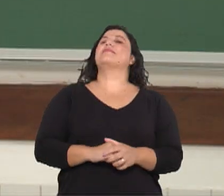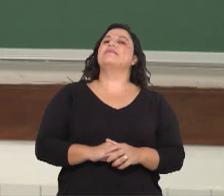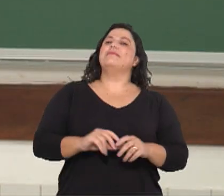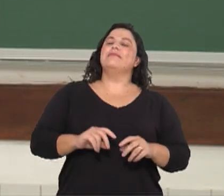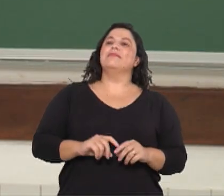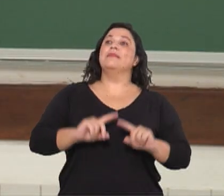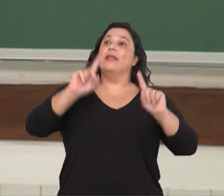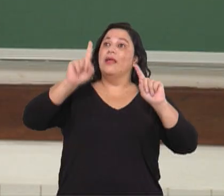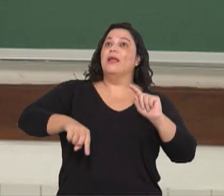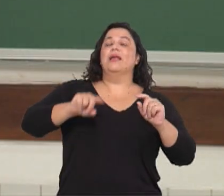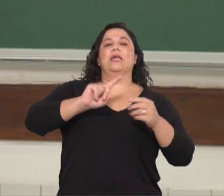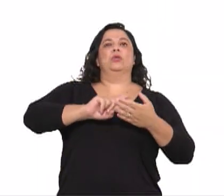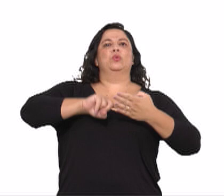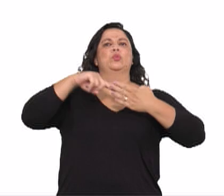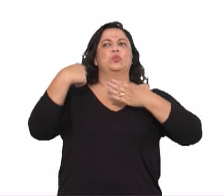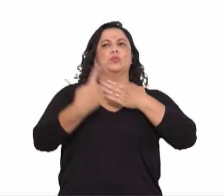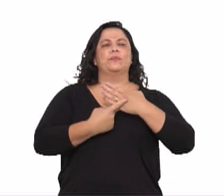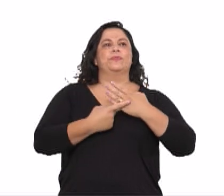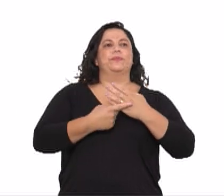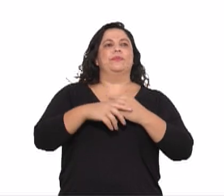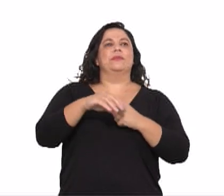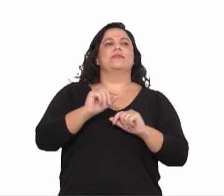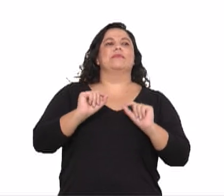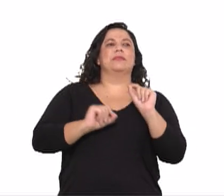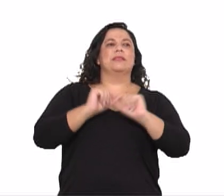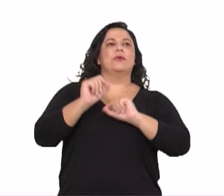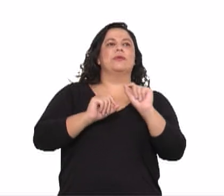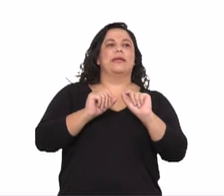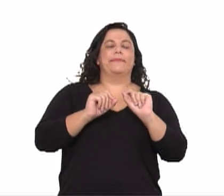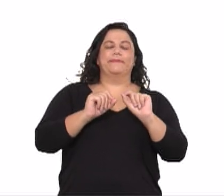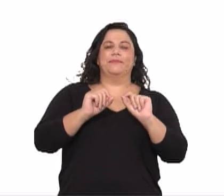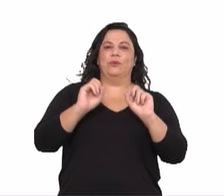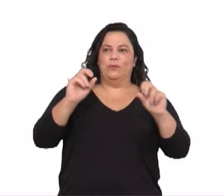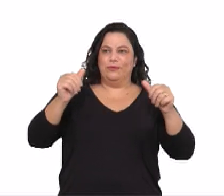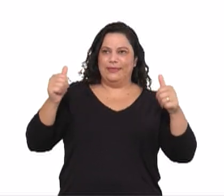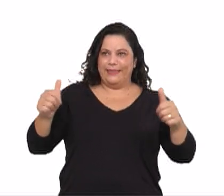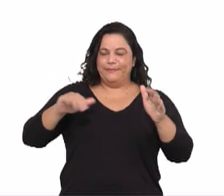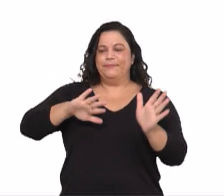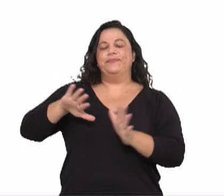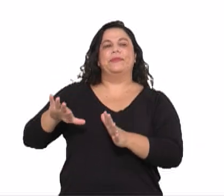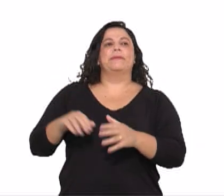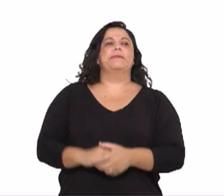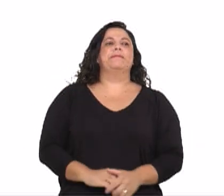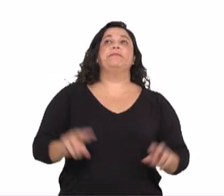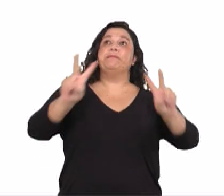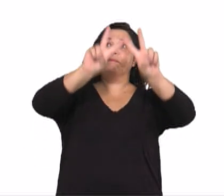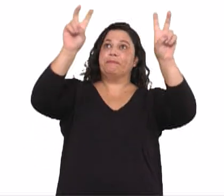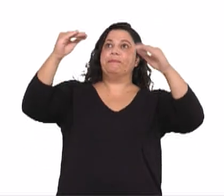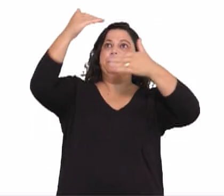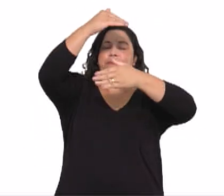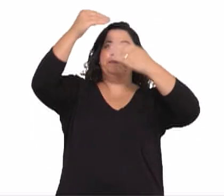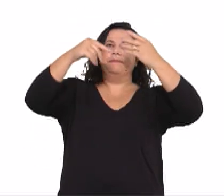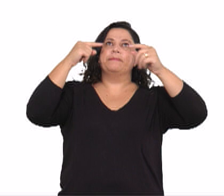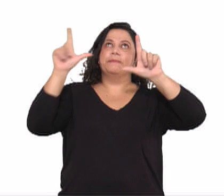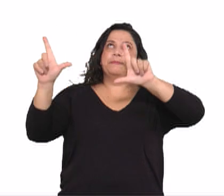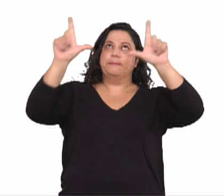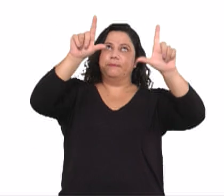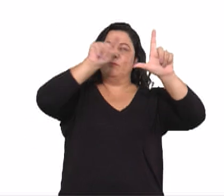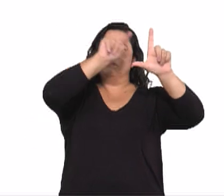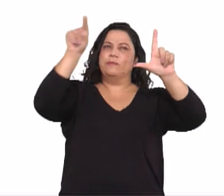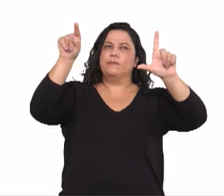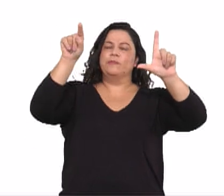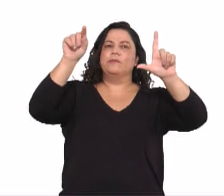Isso eu tenho como anáfora. Essa repetição chama-se anáfora. A anáfora consiste